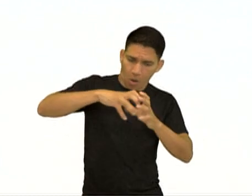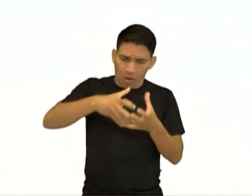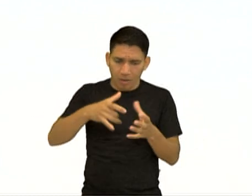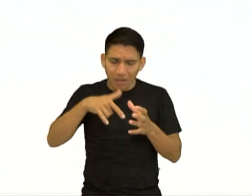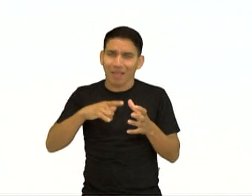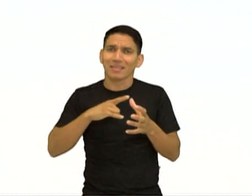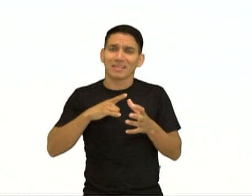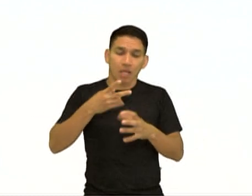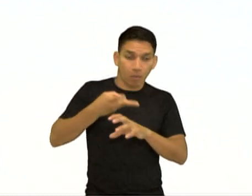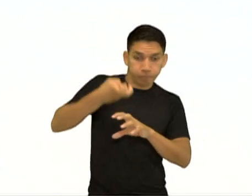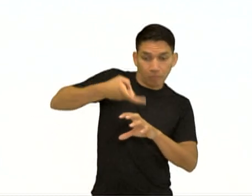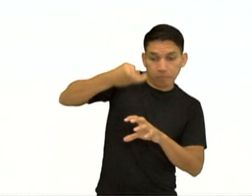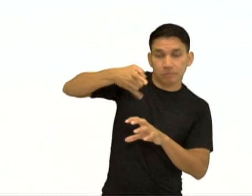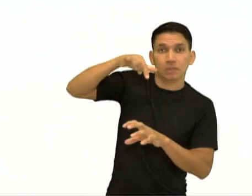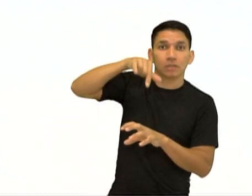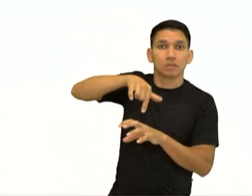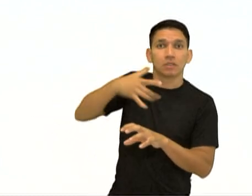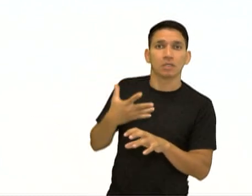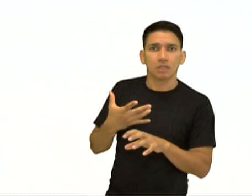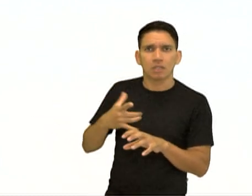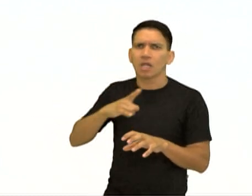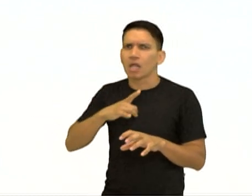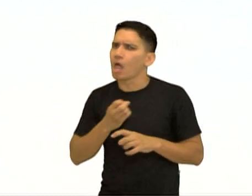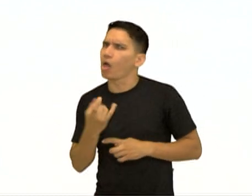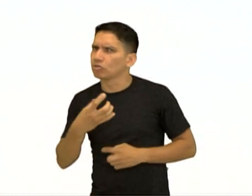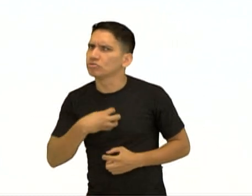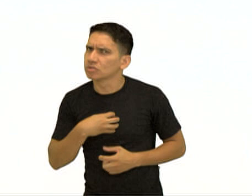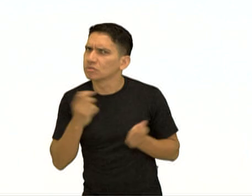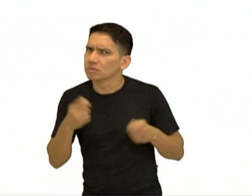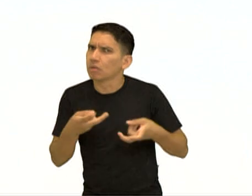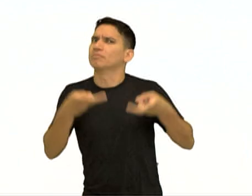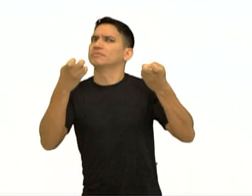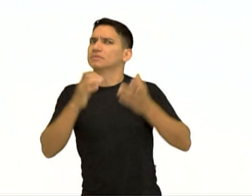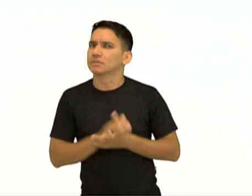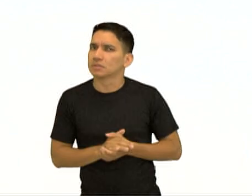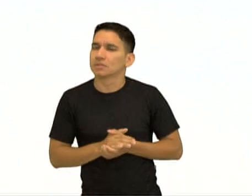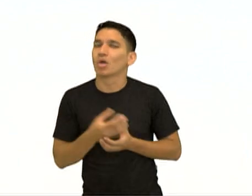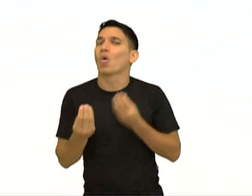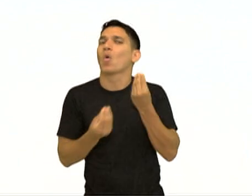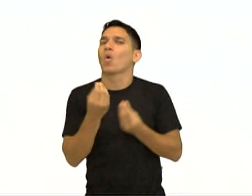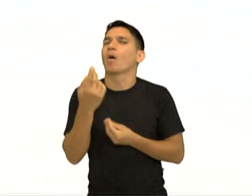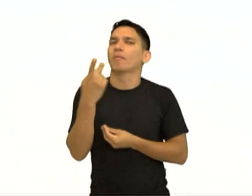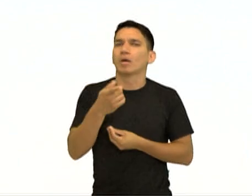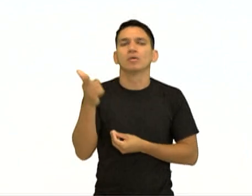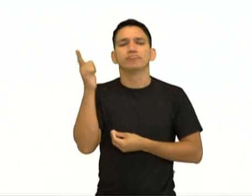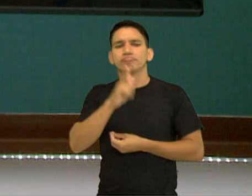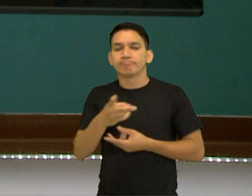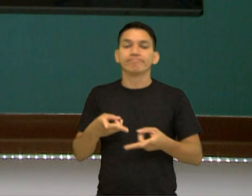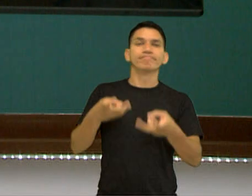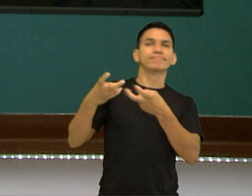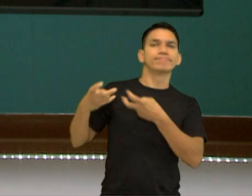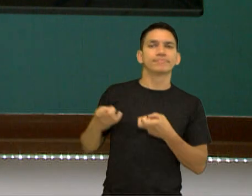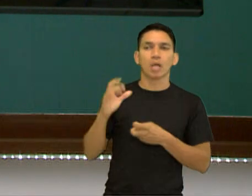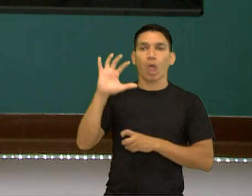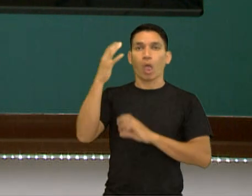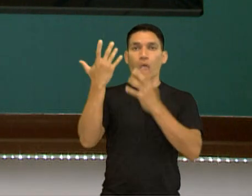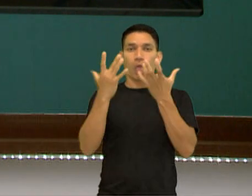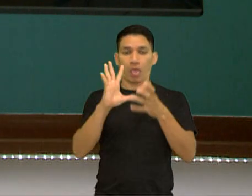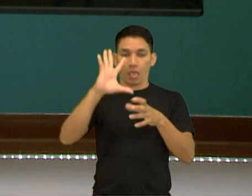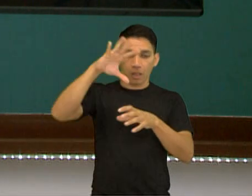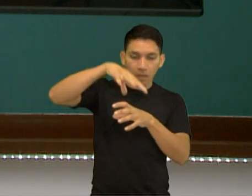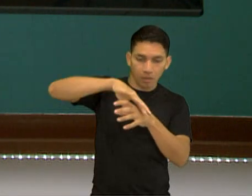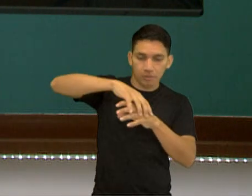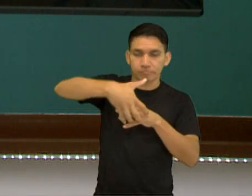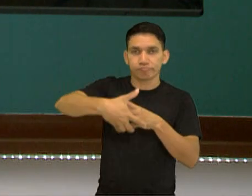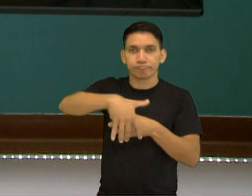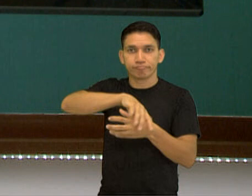na superfície terrestre? Existem formas de a gente perceber isso? De que forma que você pode perceber esses fenômenos na superfície